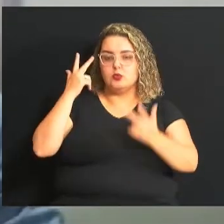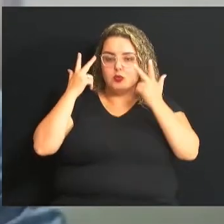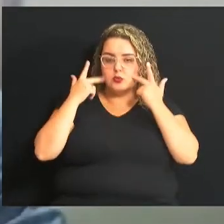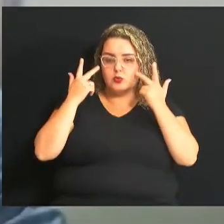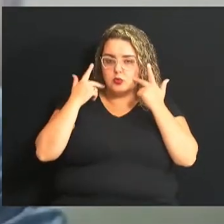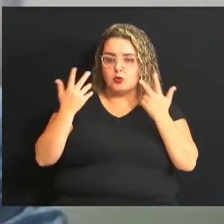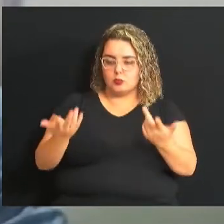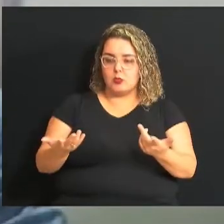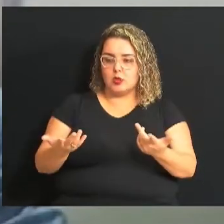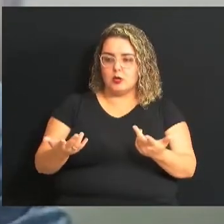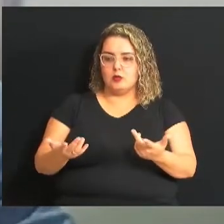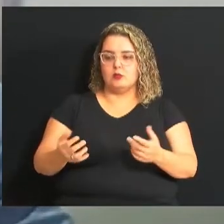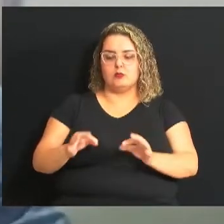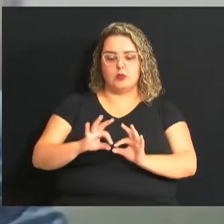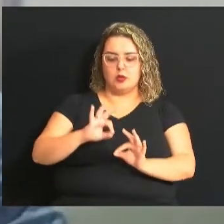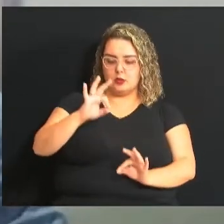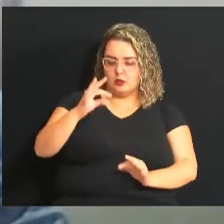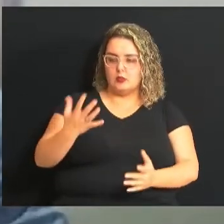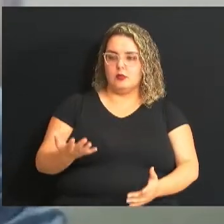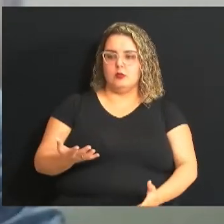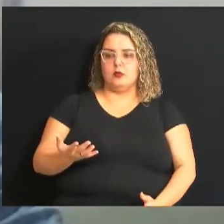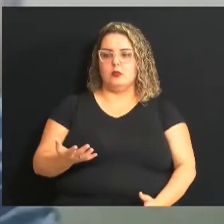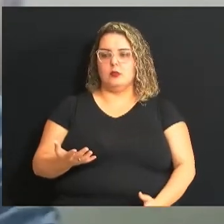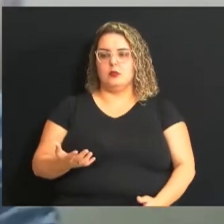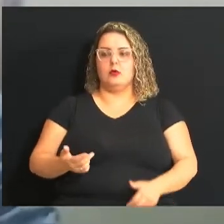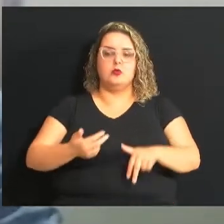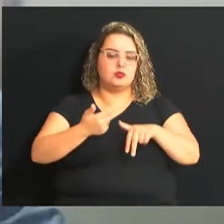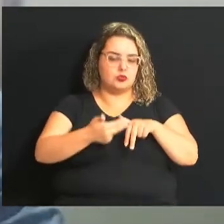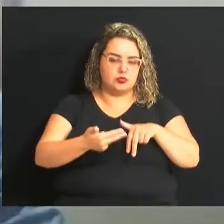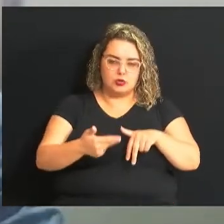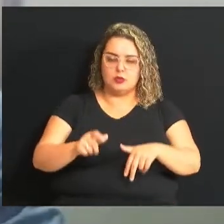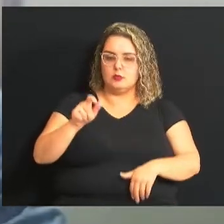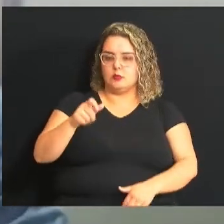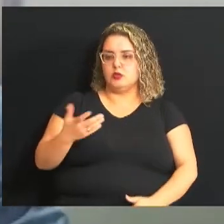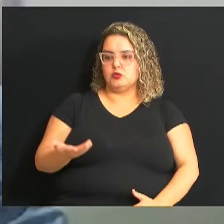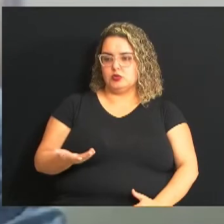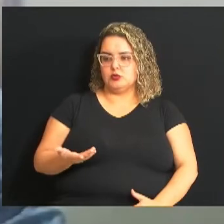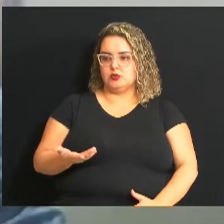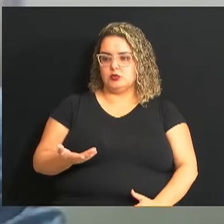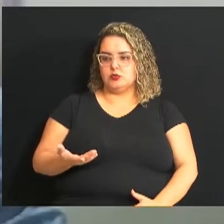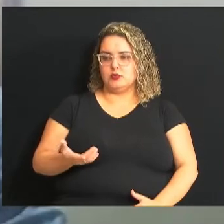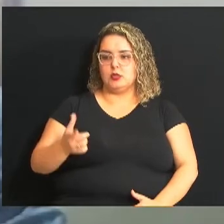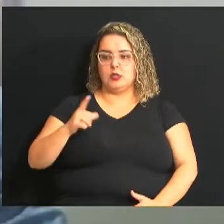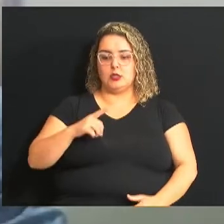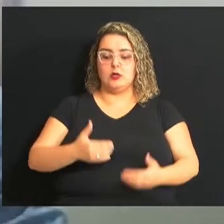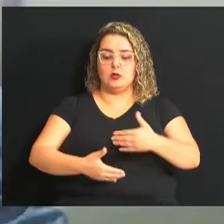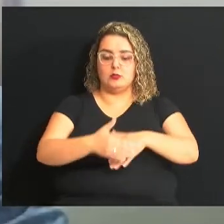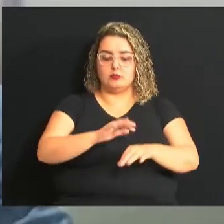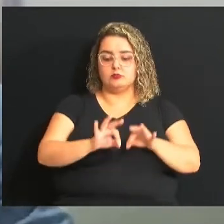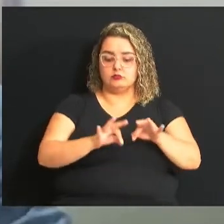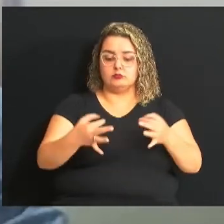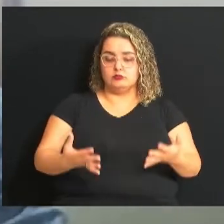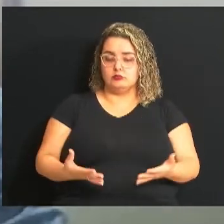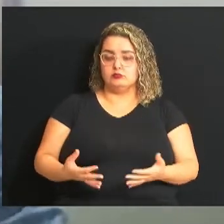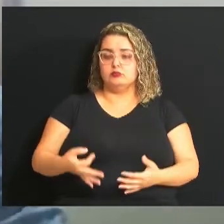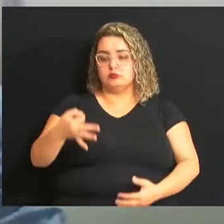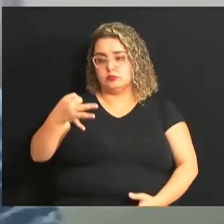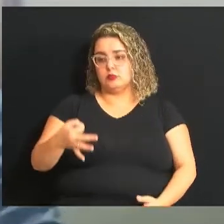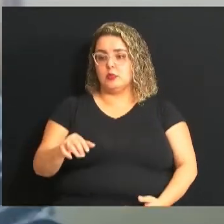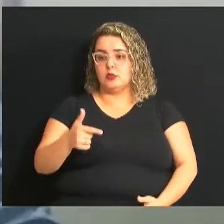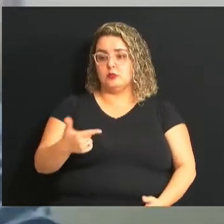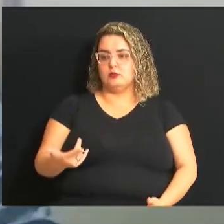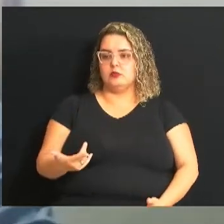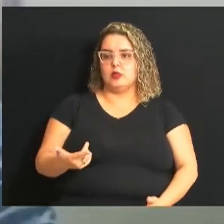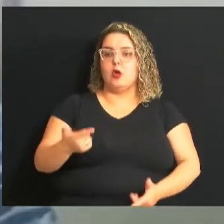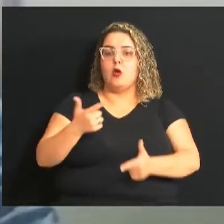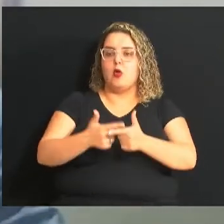acordo com a estatura versus quem é o gênero da pessoa, é importante você ter um tênis de acordo com o seu peso atual, para que você não tenha aquelas deformidades e o tênis que